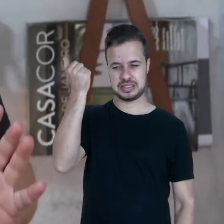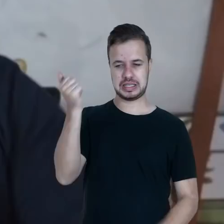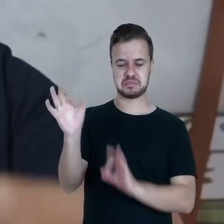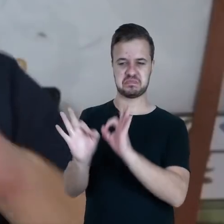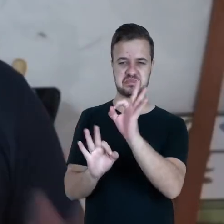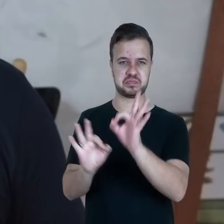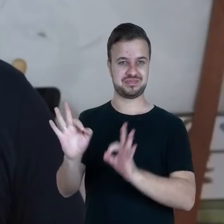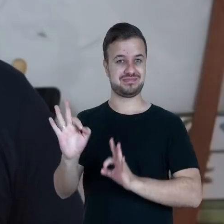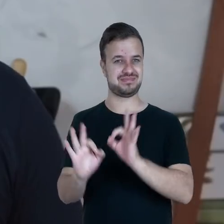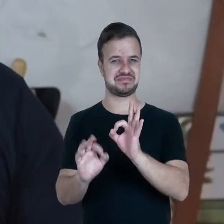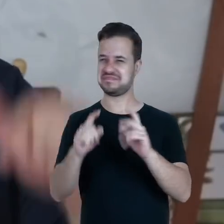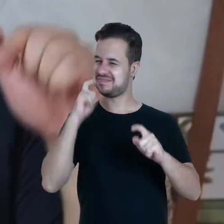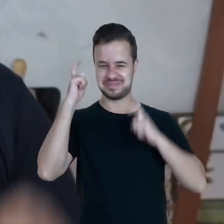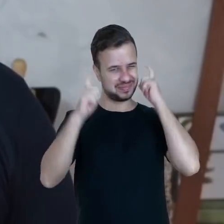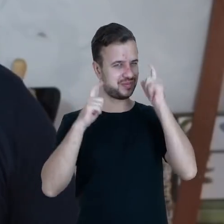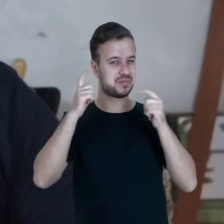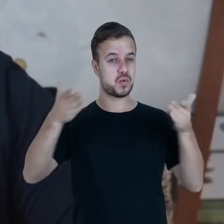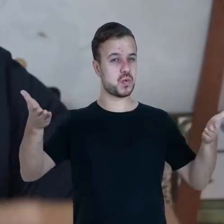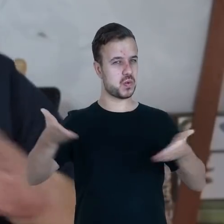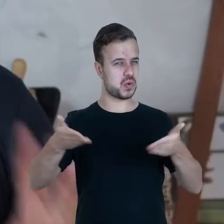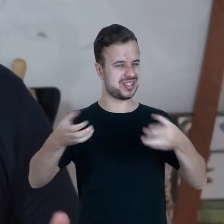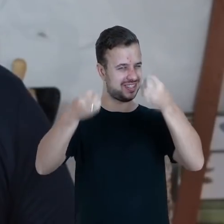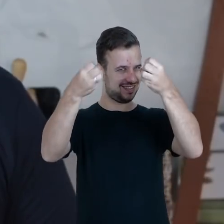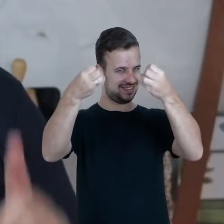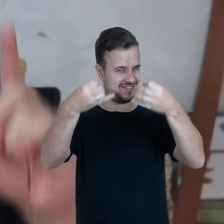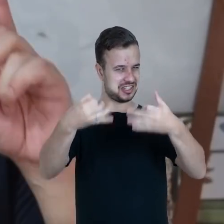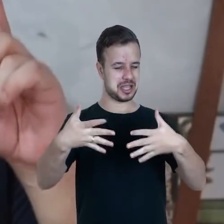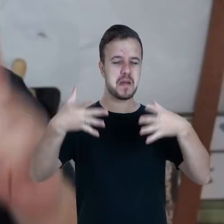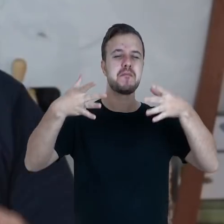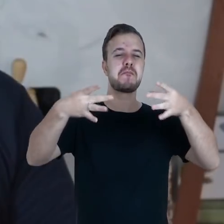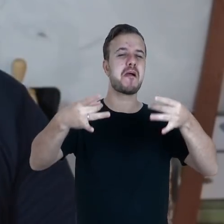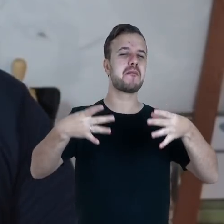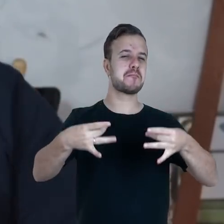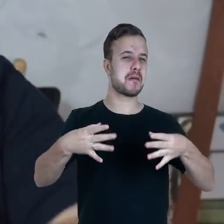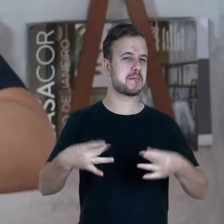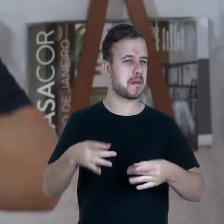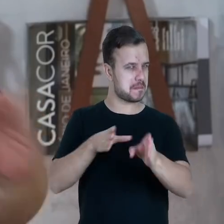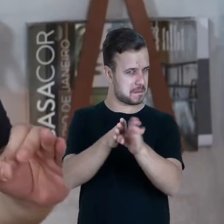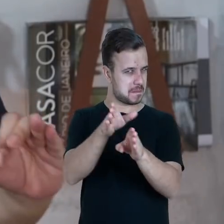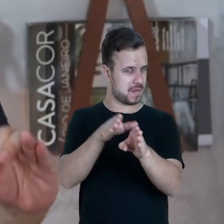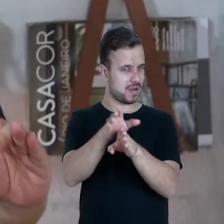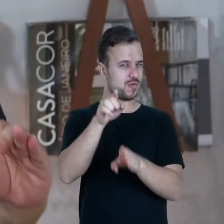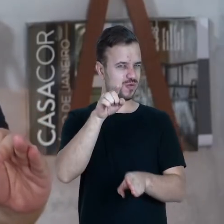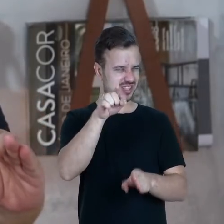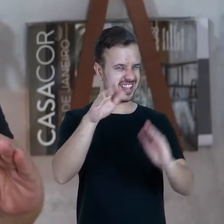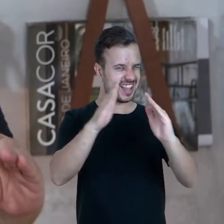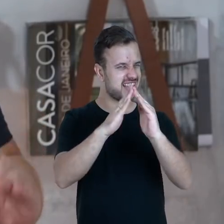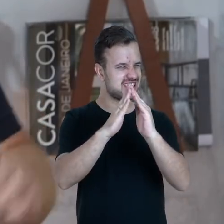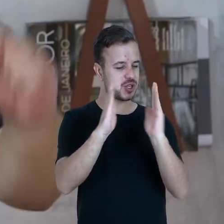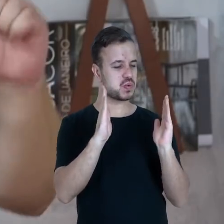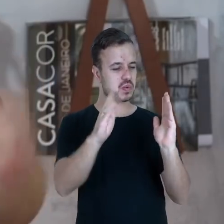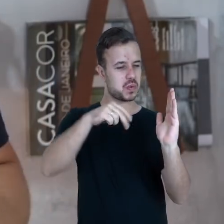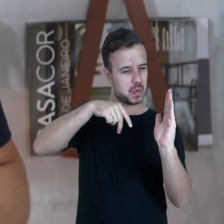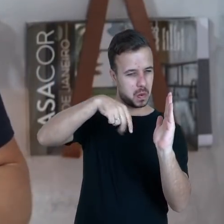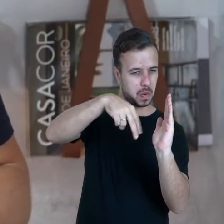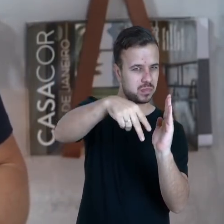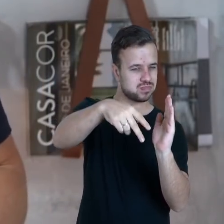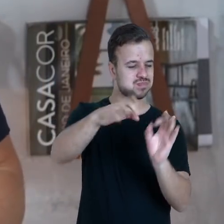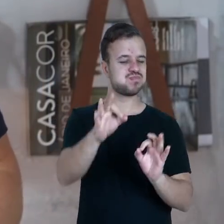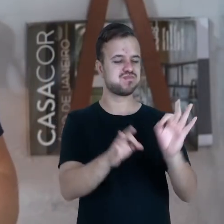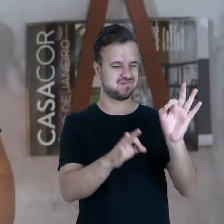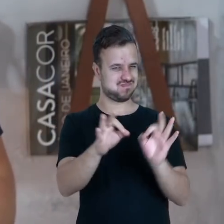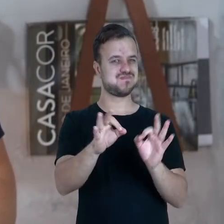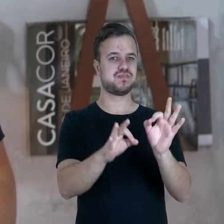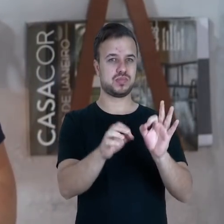de decorar. Mas não se preocupa, porque hoje eu vou te passar dicas para você decorar o corredor da sua casa e deixar ele muito mais estiloso. Já curtiu o tema